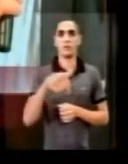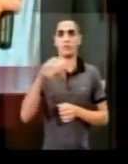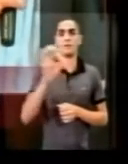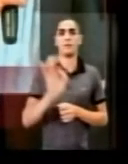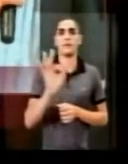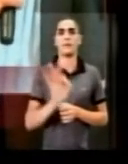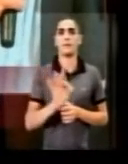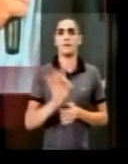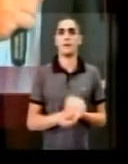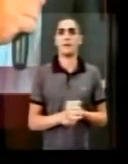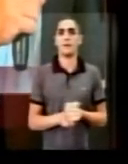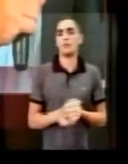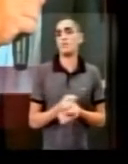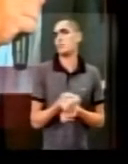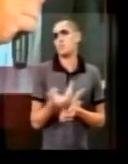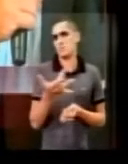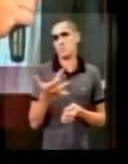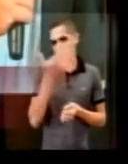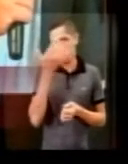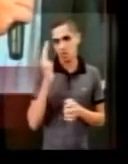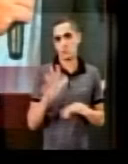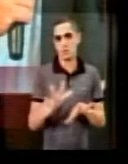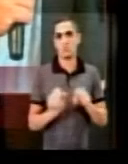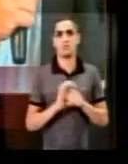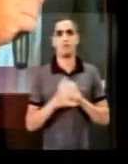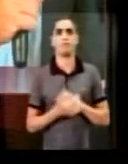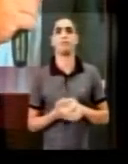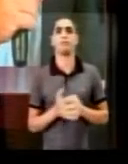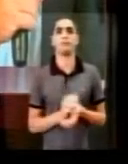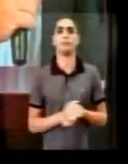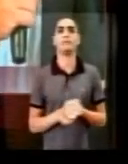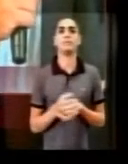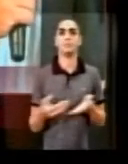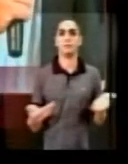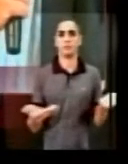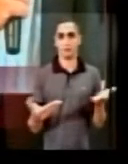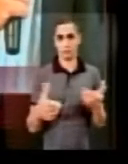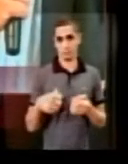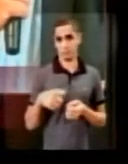2,7% dos casos. Nós temos hoje